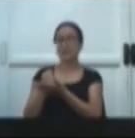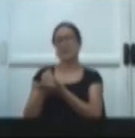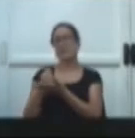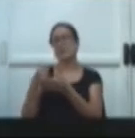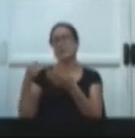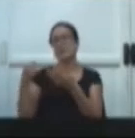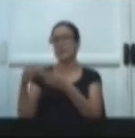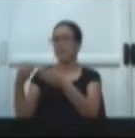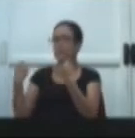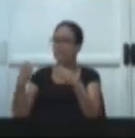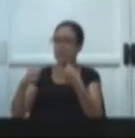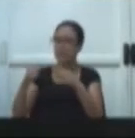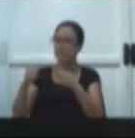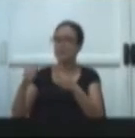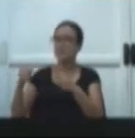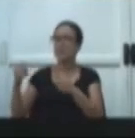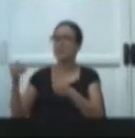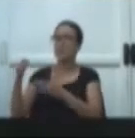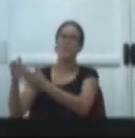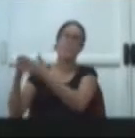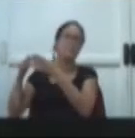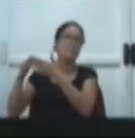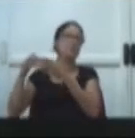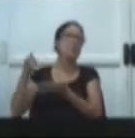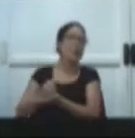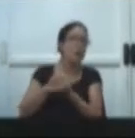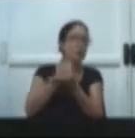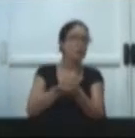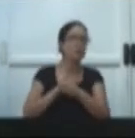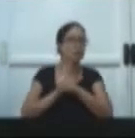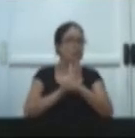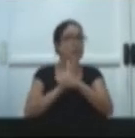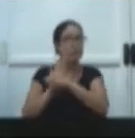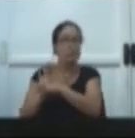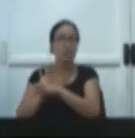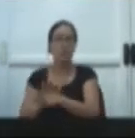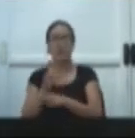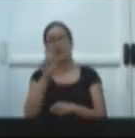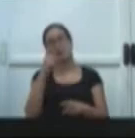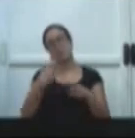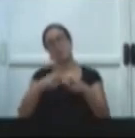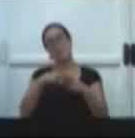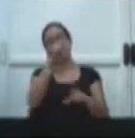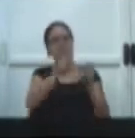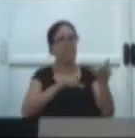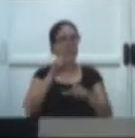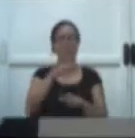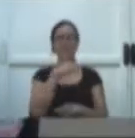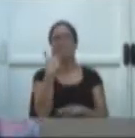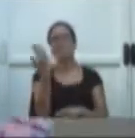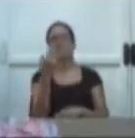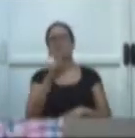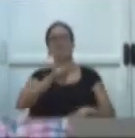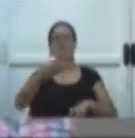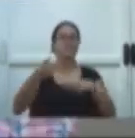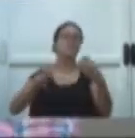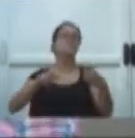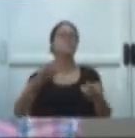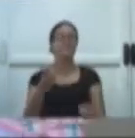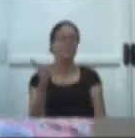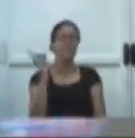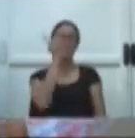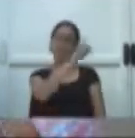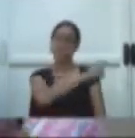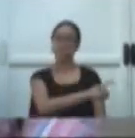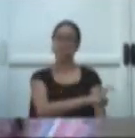que pessoas estão morrendo por falta de precauções. Obrigado pela parte. Pois não,